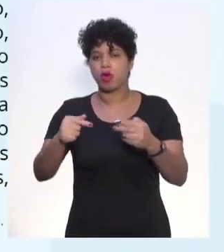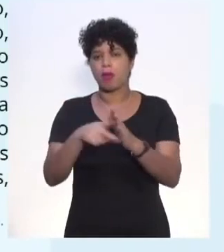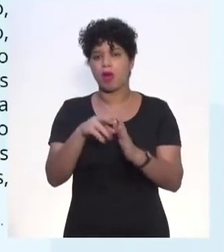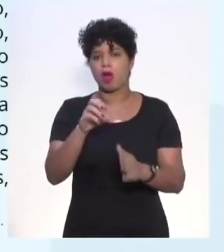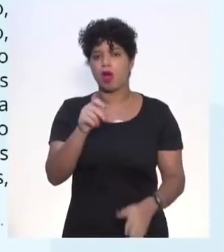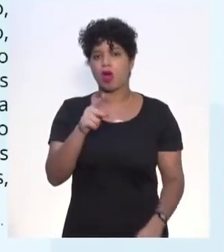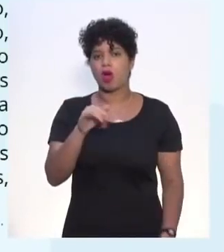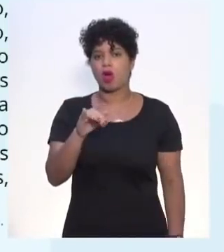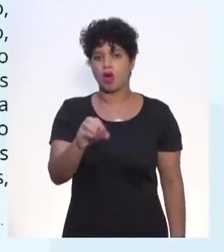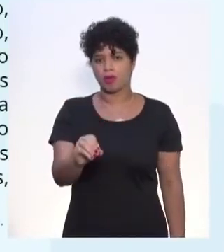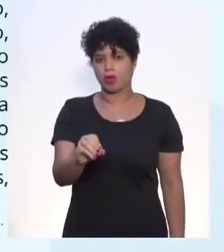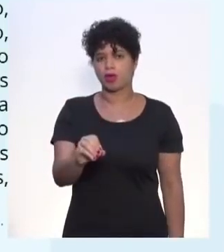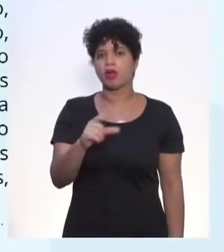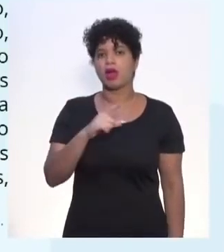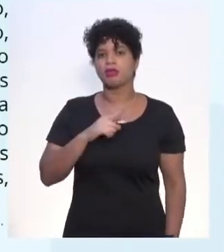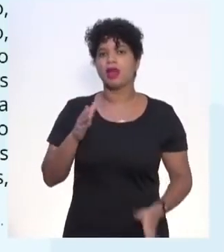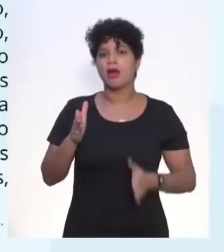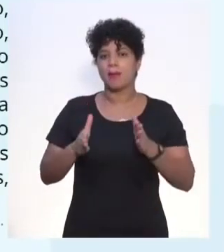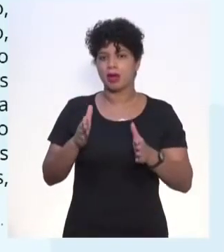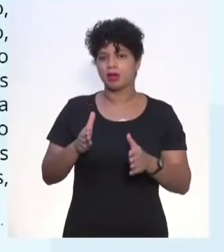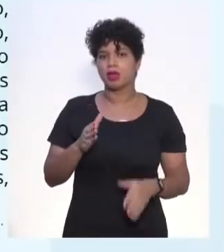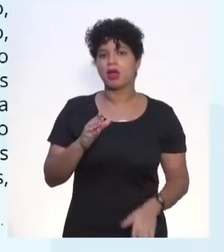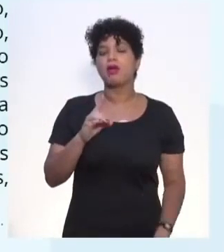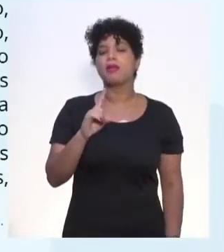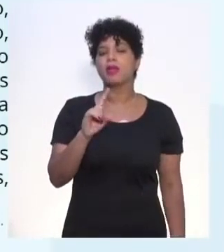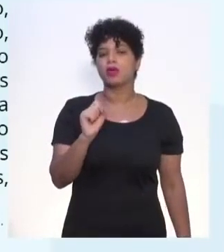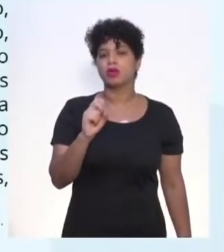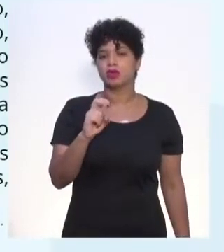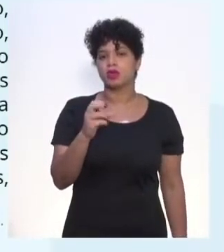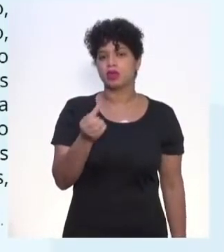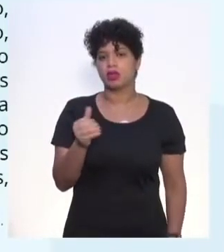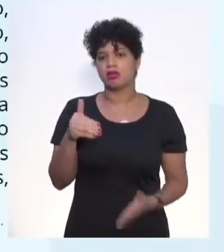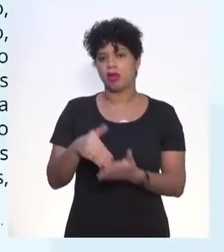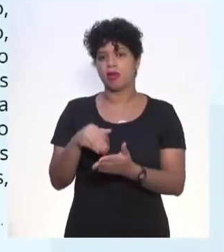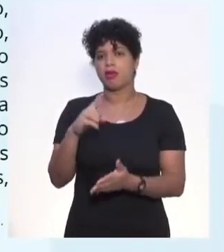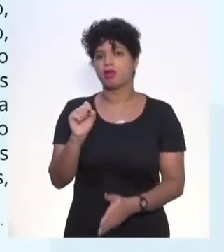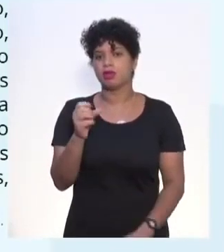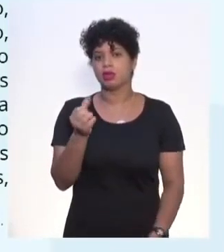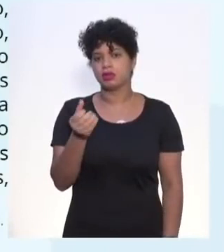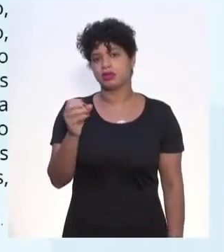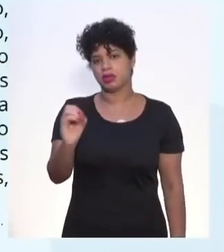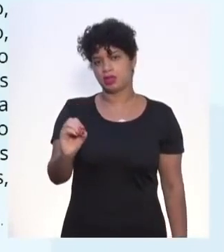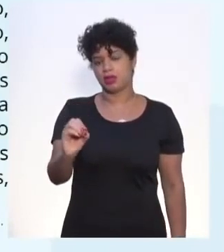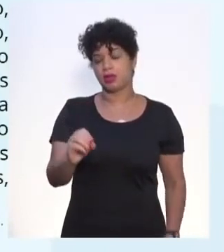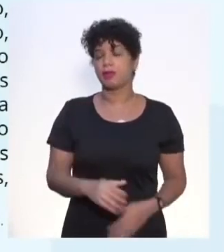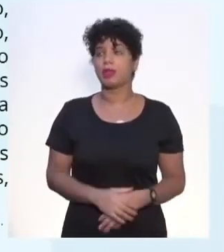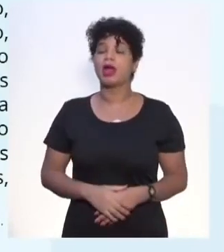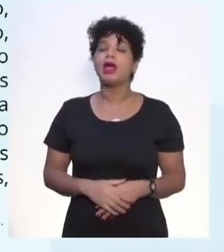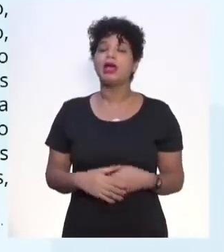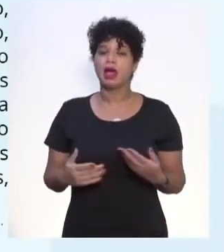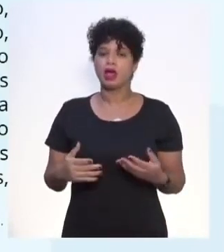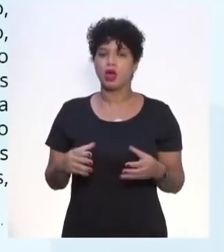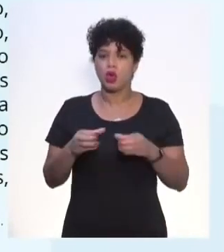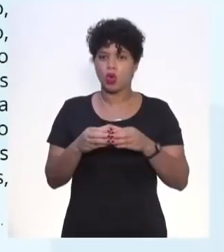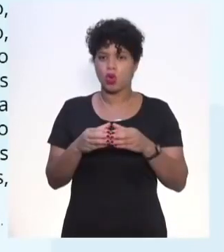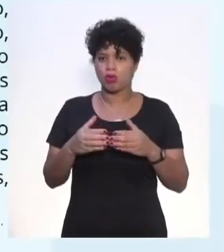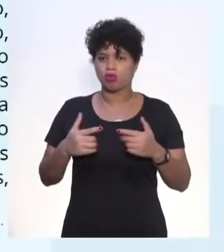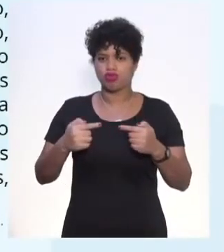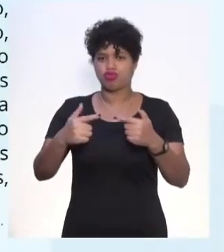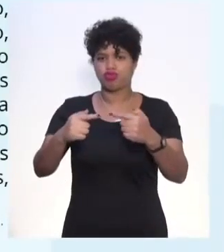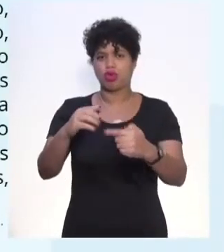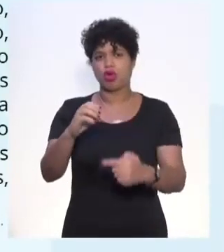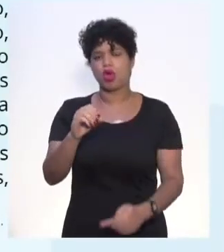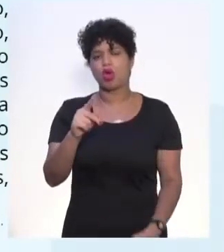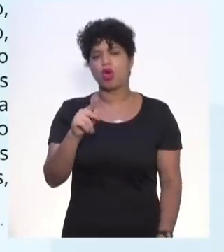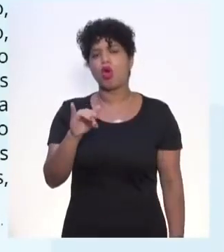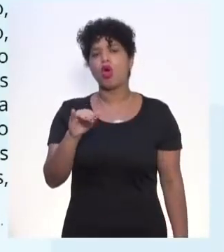e 1860. Em 1839, o ópio ameaçava seriamente não só a estabilidade social e financeira do